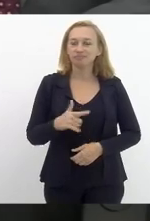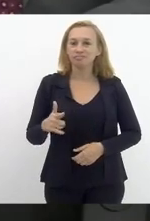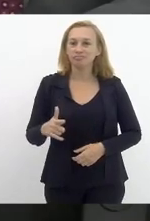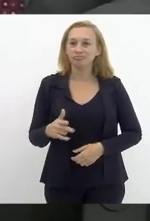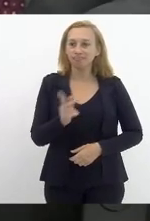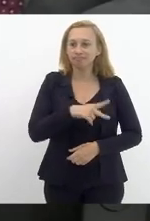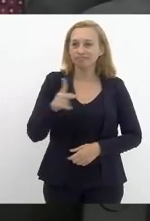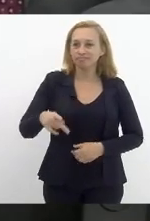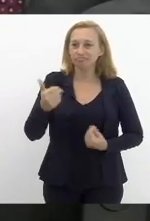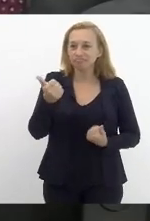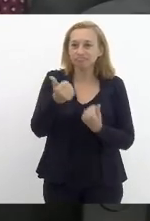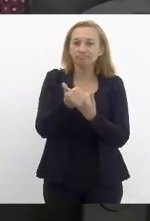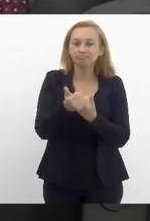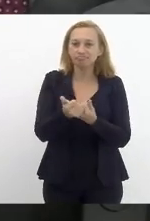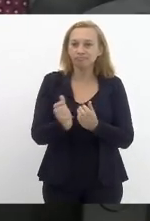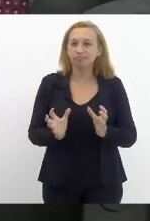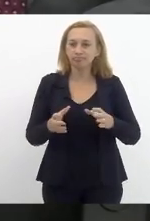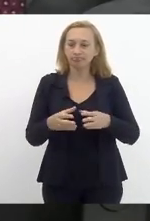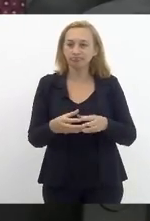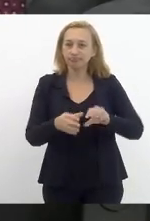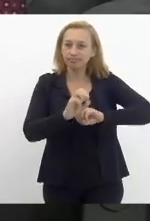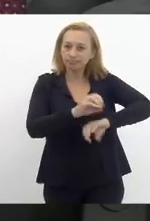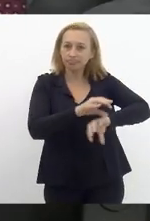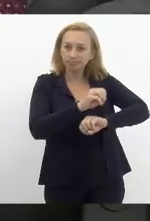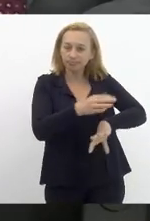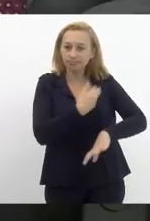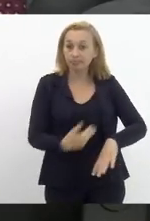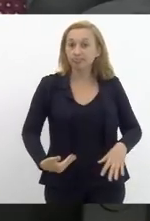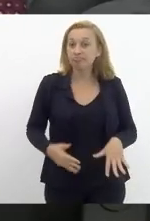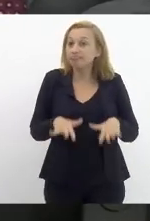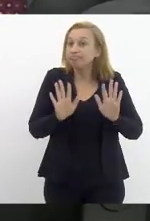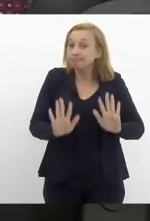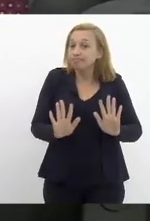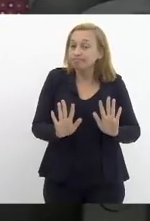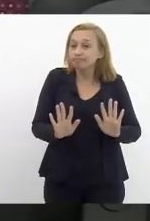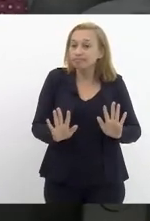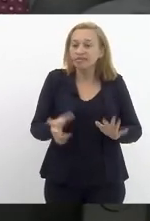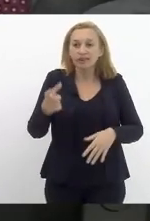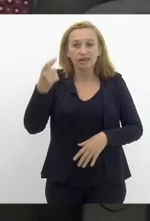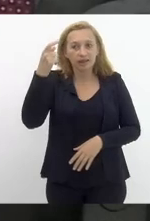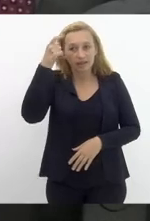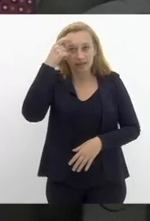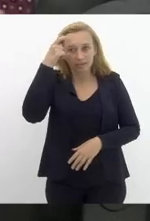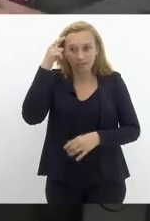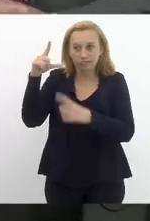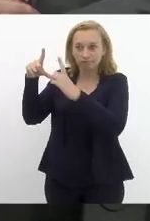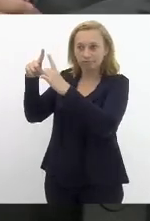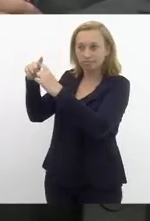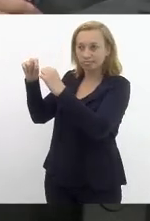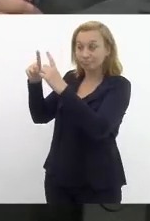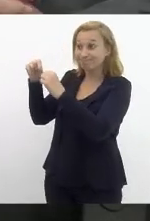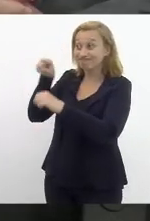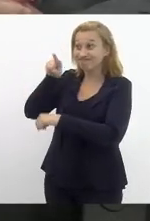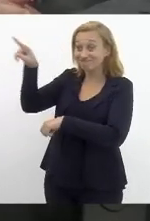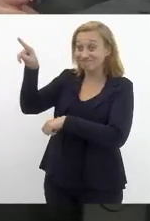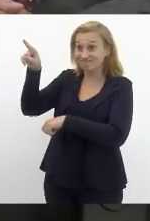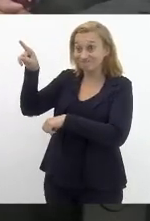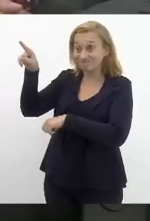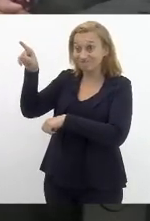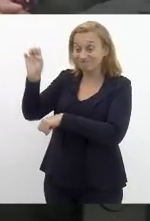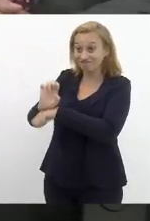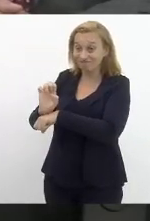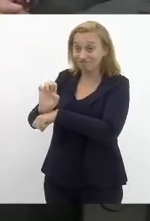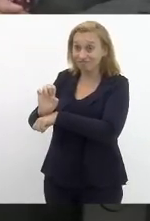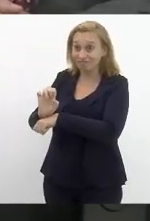apoio. Educação pública, todo mundo fala em educação pública, mas a cabeça de Brasília é Estado